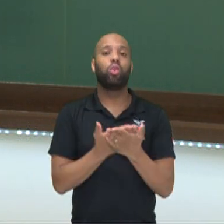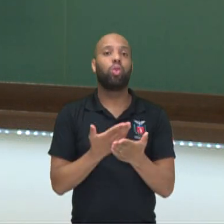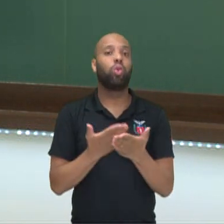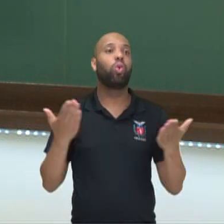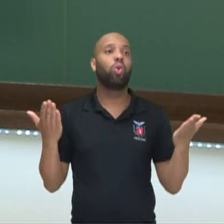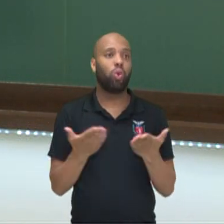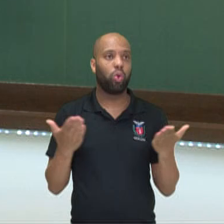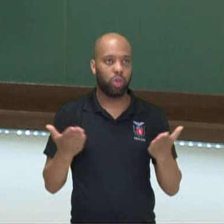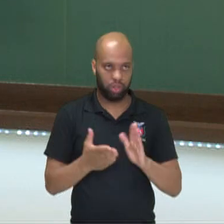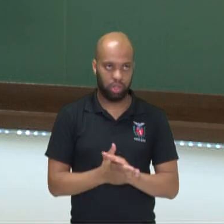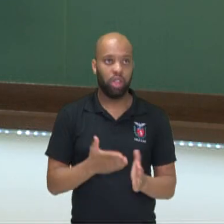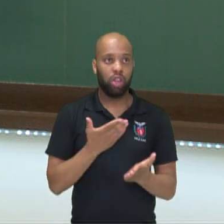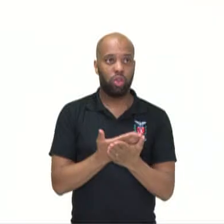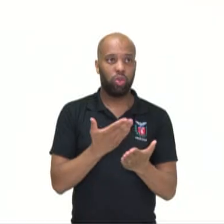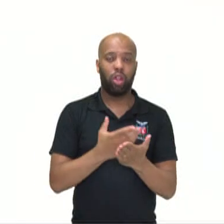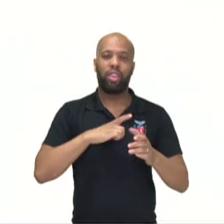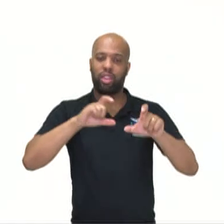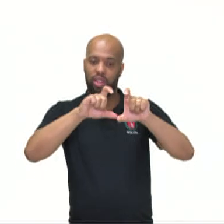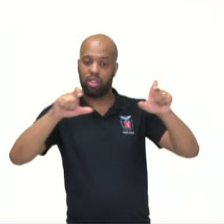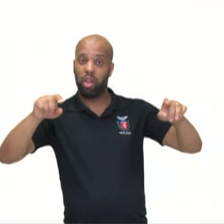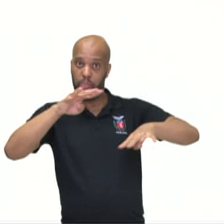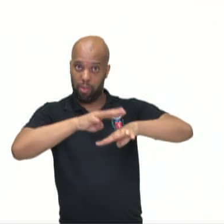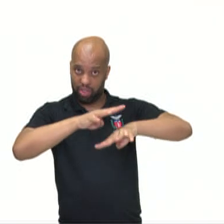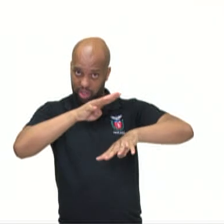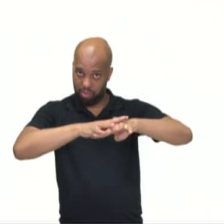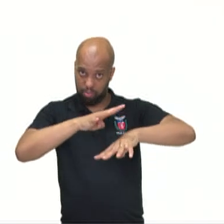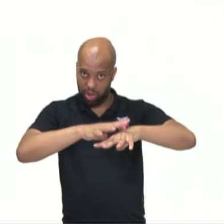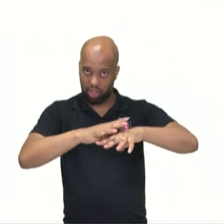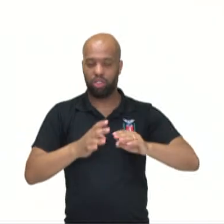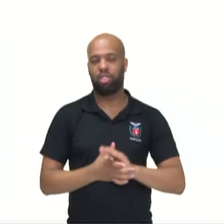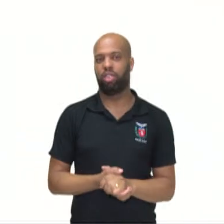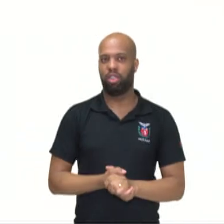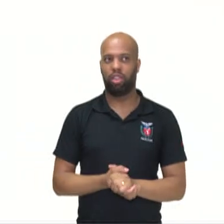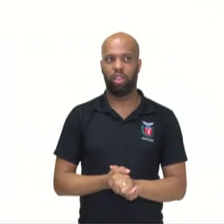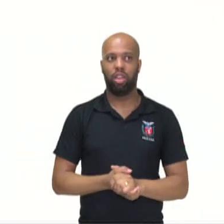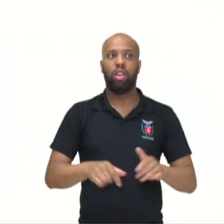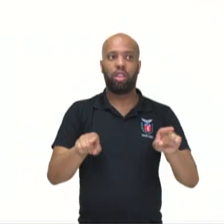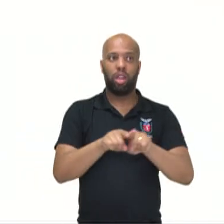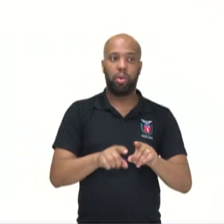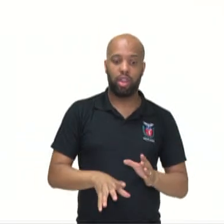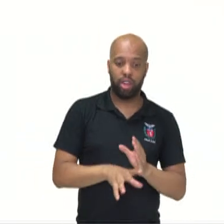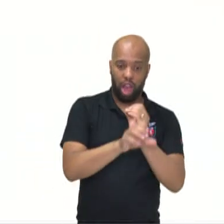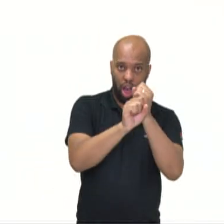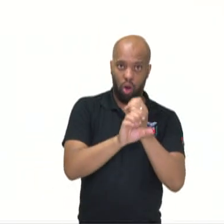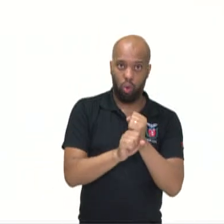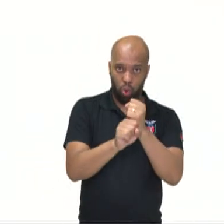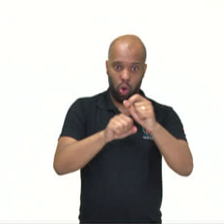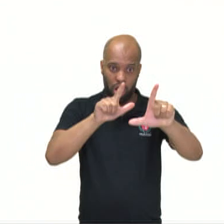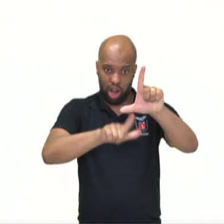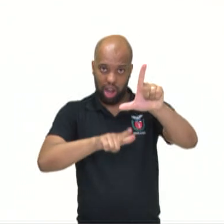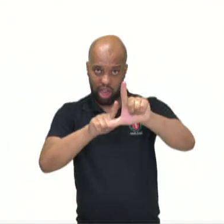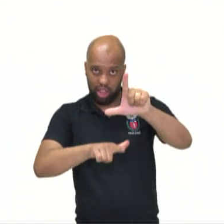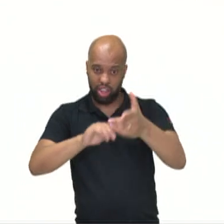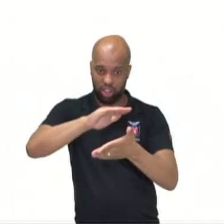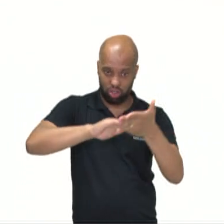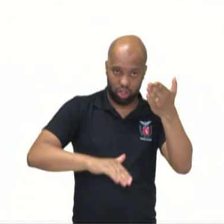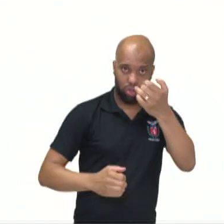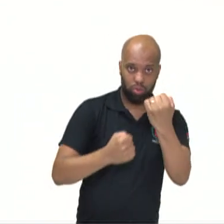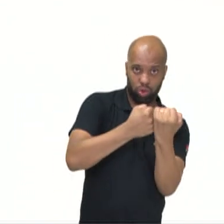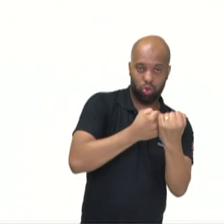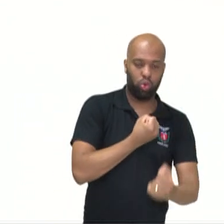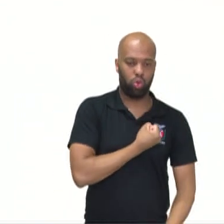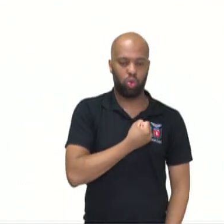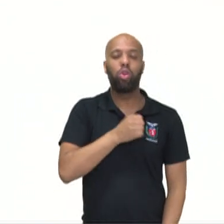aula? Nós vimos expressões algébricas ou literais, cálculo de valor numérico de expressões algébricas